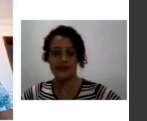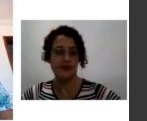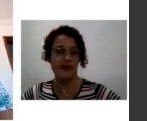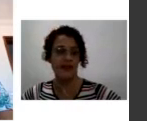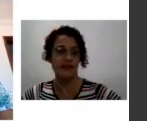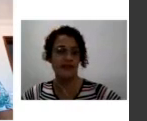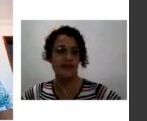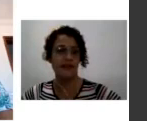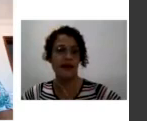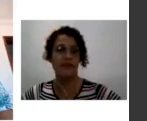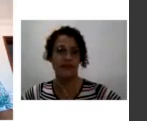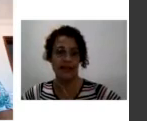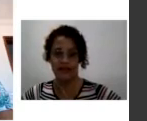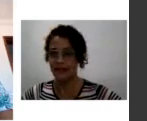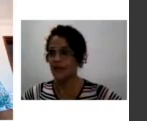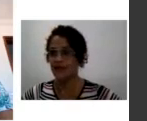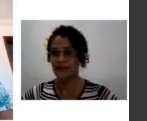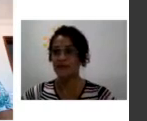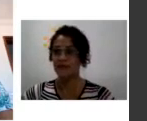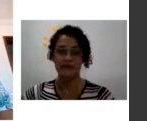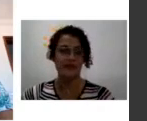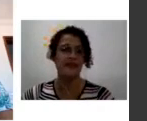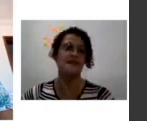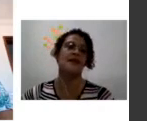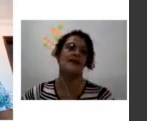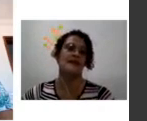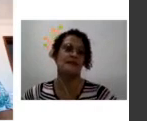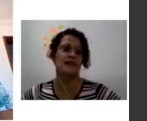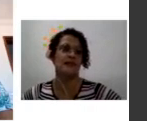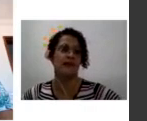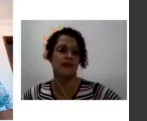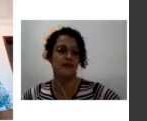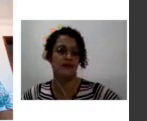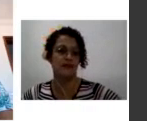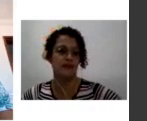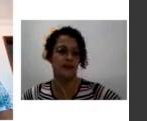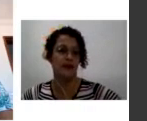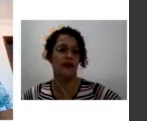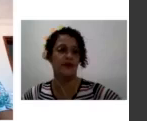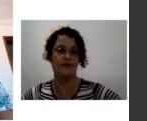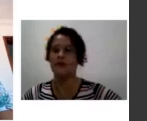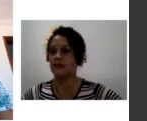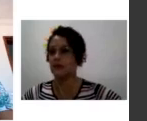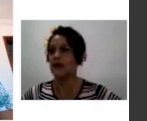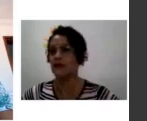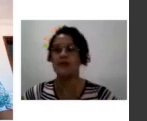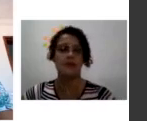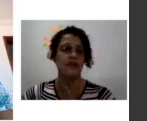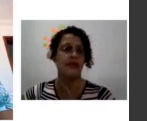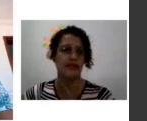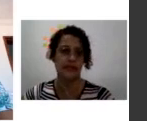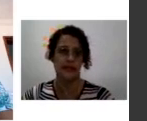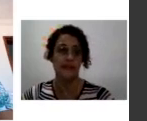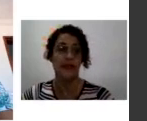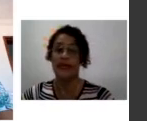confirma essa fala, que é uma verdade, eu acredito muito nisso, faço minhas as palavras do professor Manuel e levo isso para a vida, porque realmente o